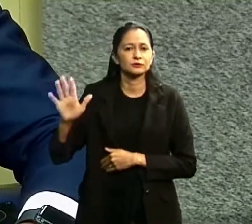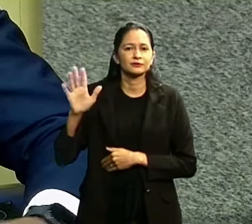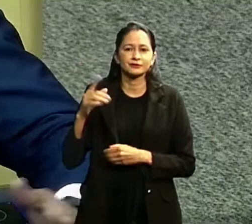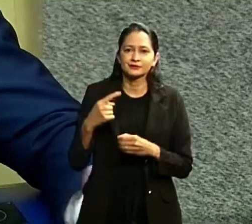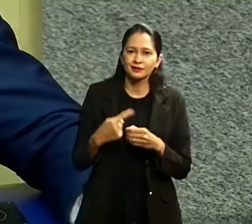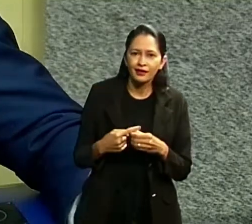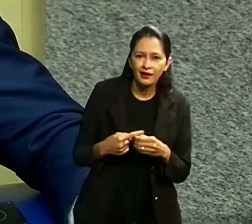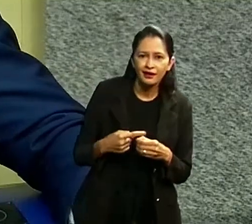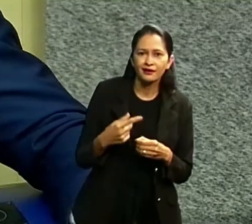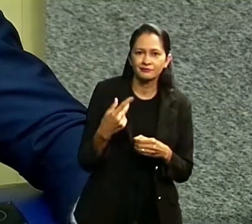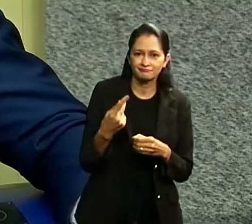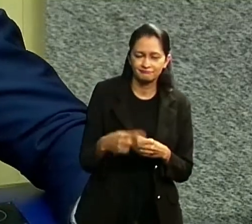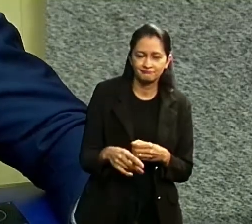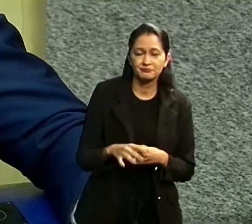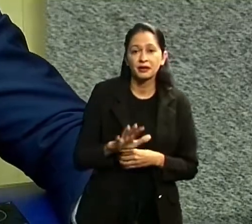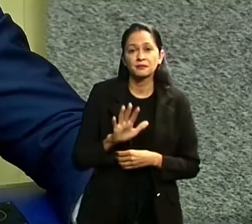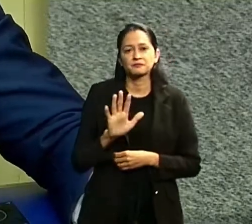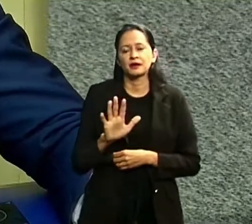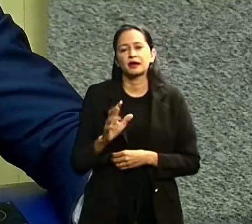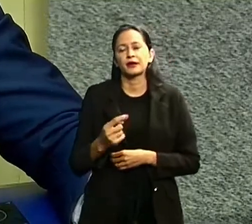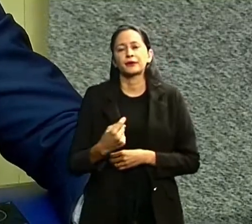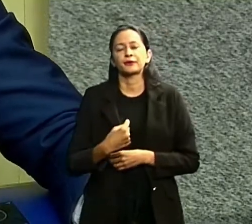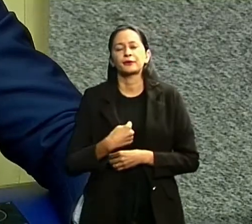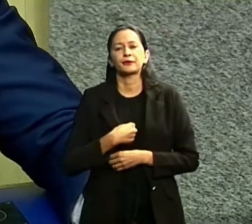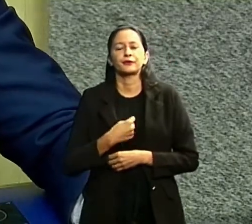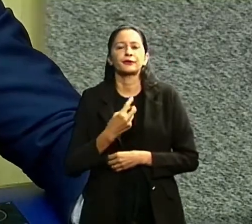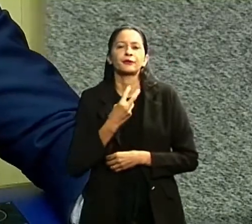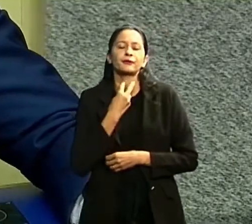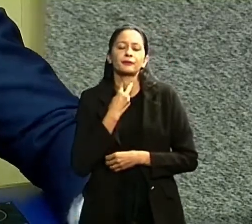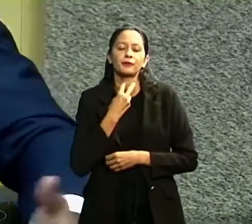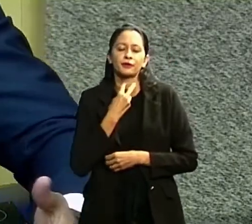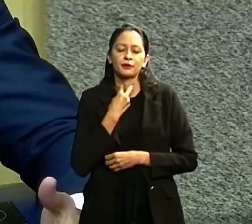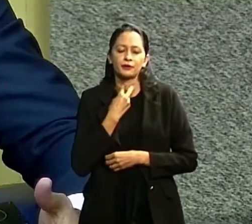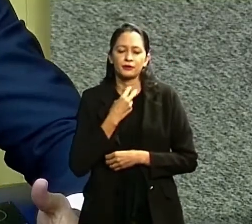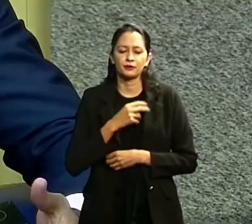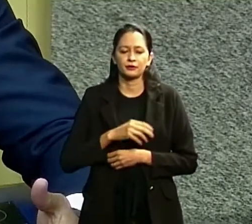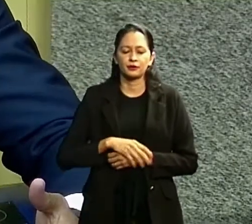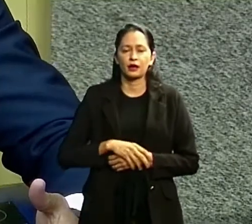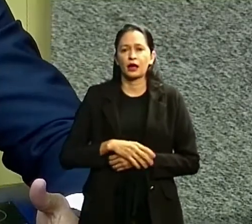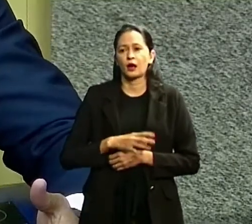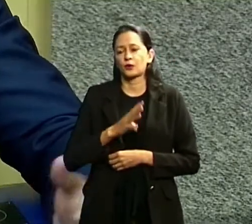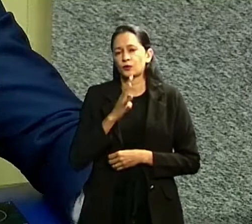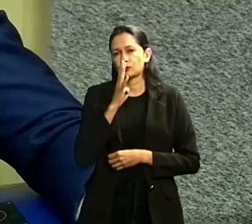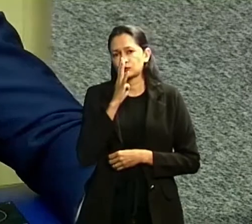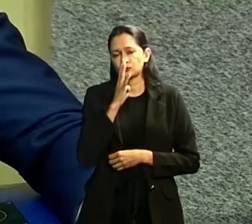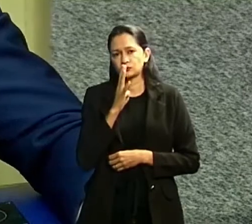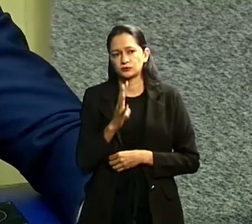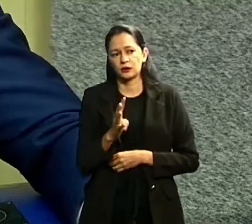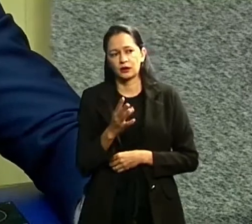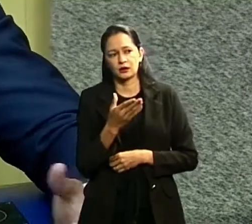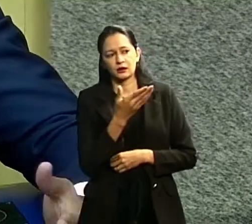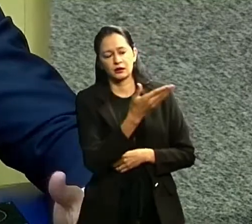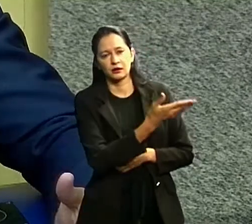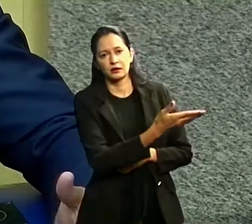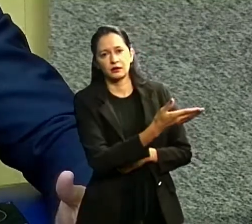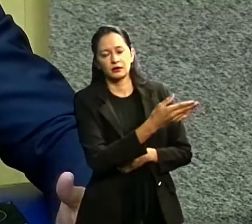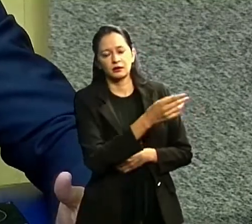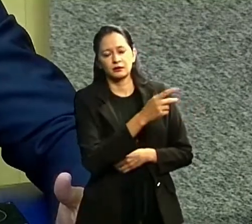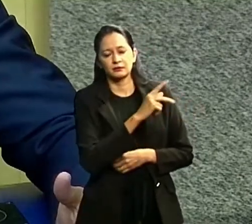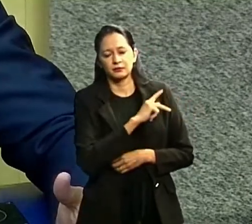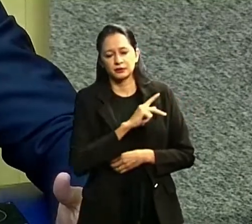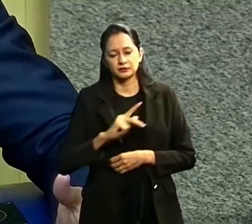Lucila. Agora, eu não posso chegar aqui, senhor presidente, e fazer um juízo de valor do presidente